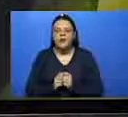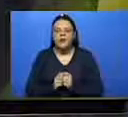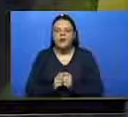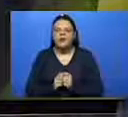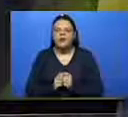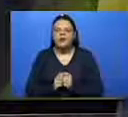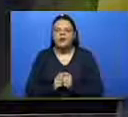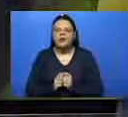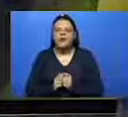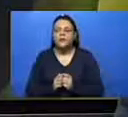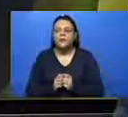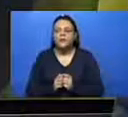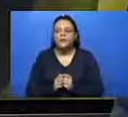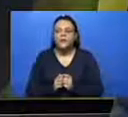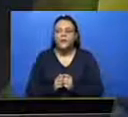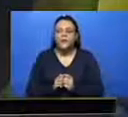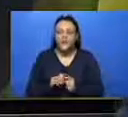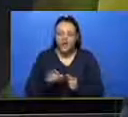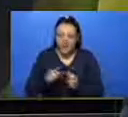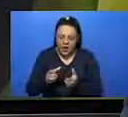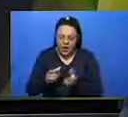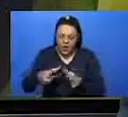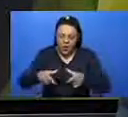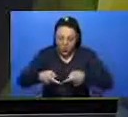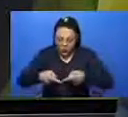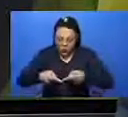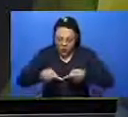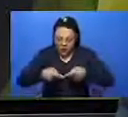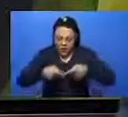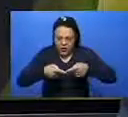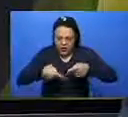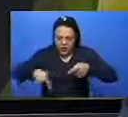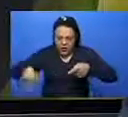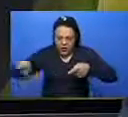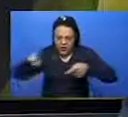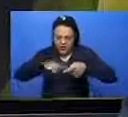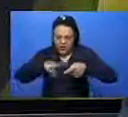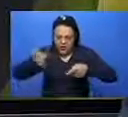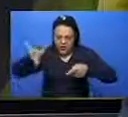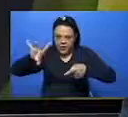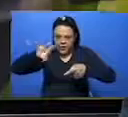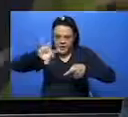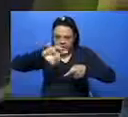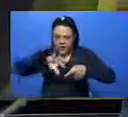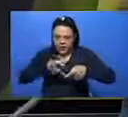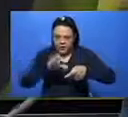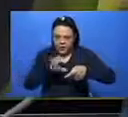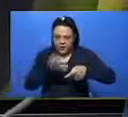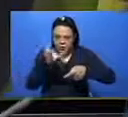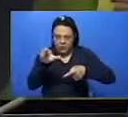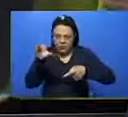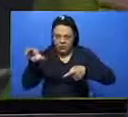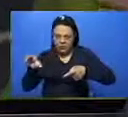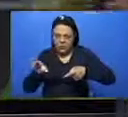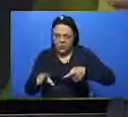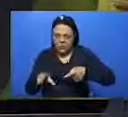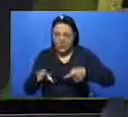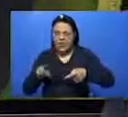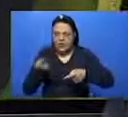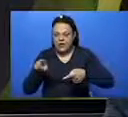circular. Cada parte, que nós chamamos de setores, vamos definir daqui a